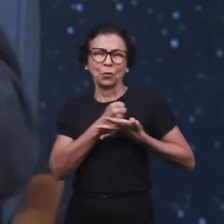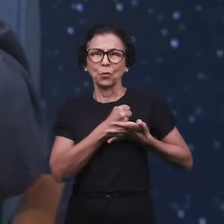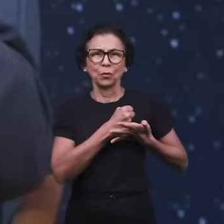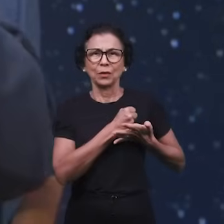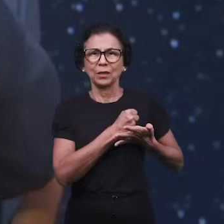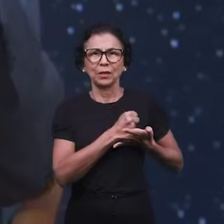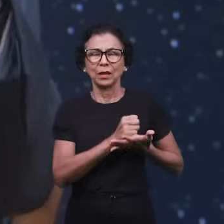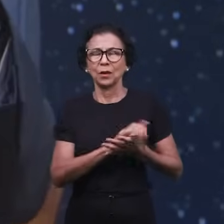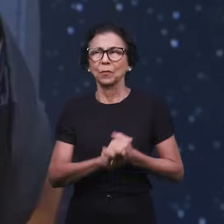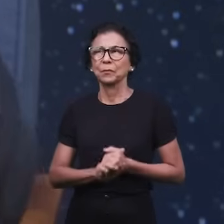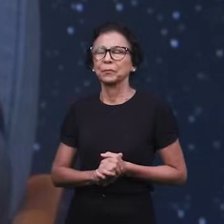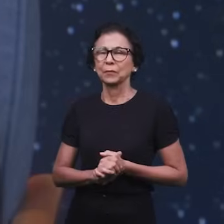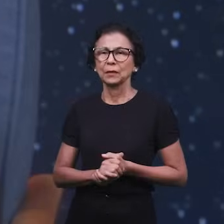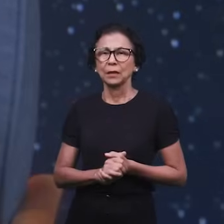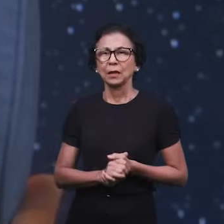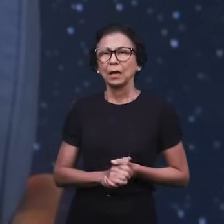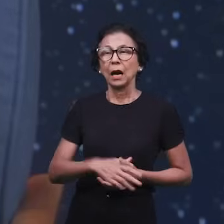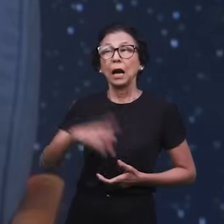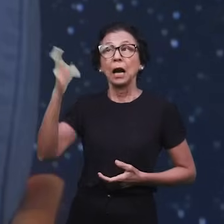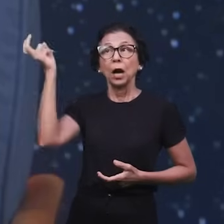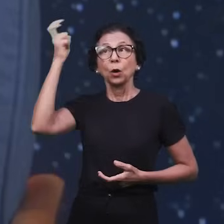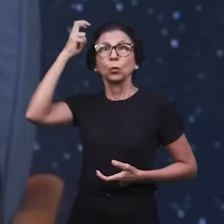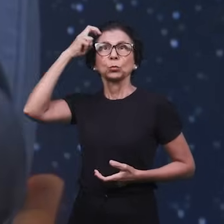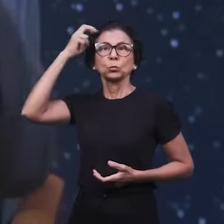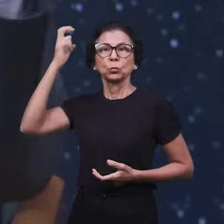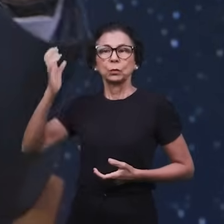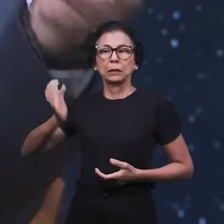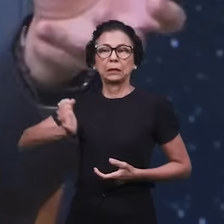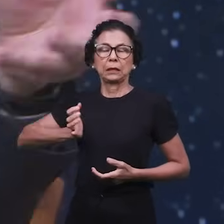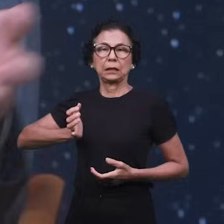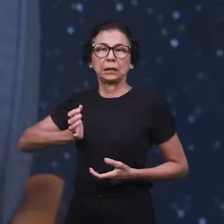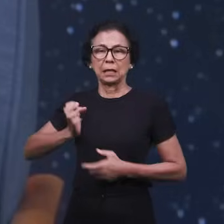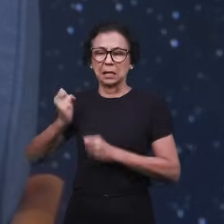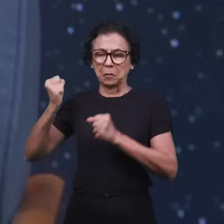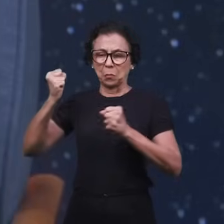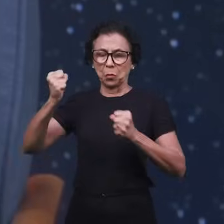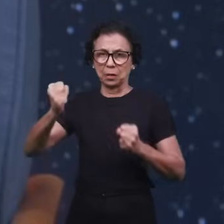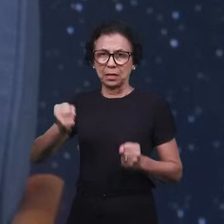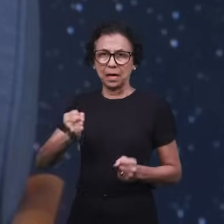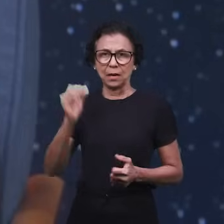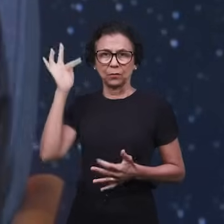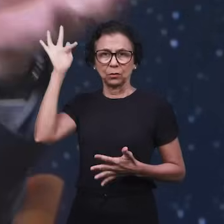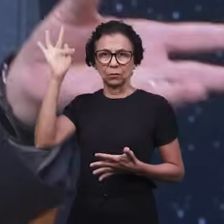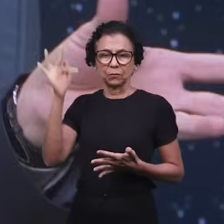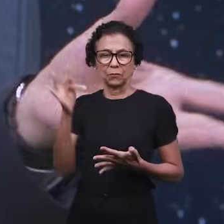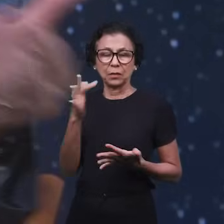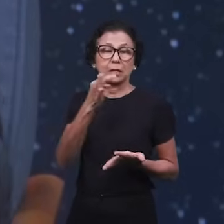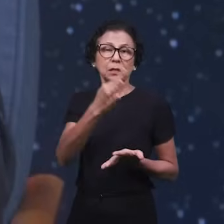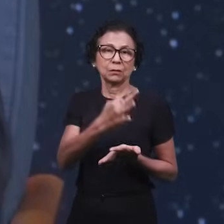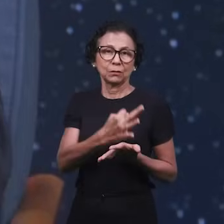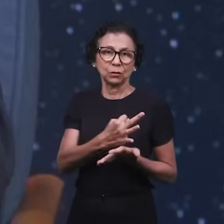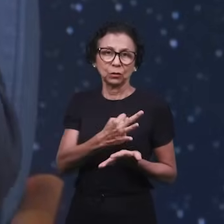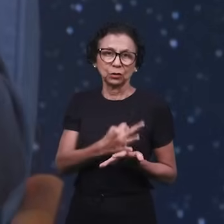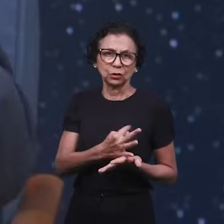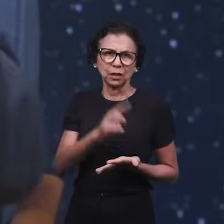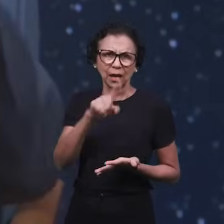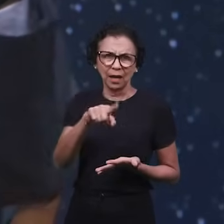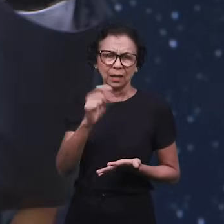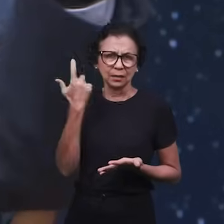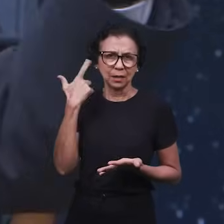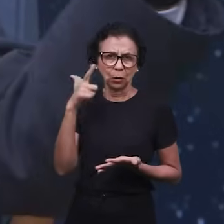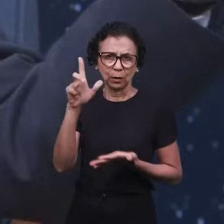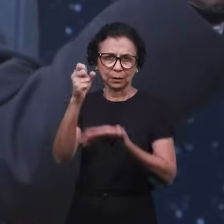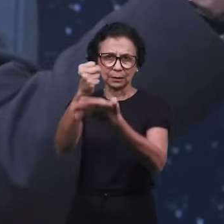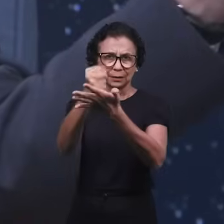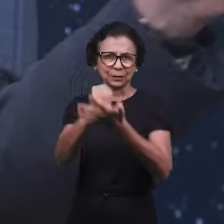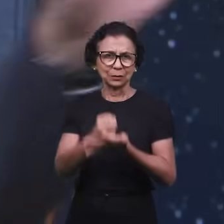socorro não vai vir da cultura, da riqueza, do poder, da teologia, da filosofia. O